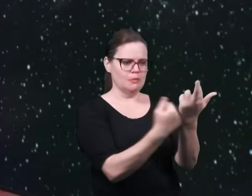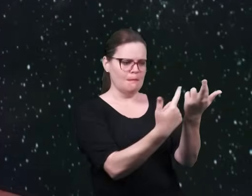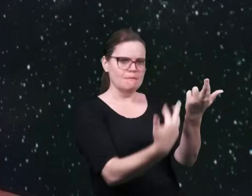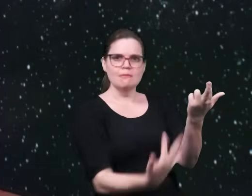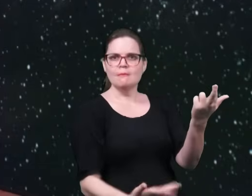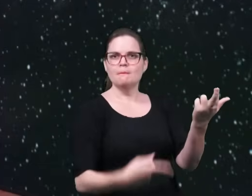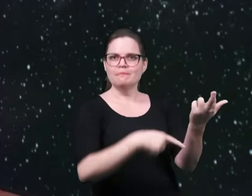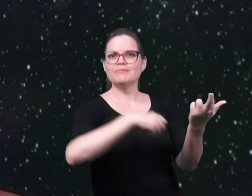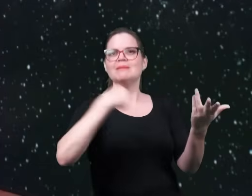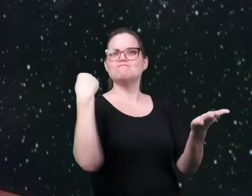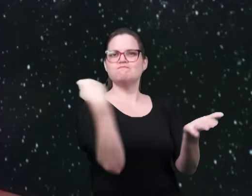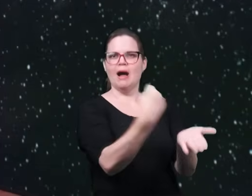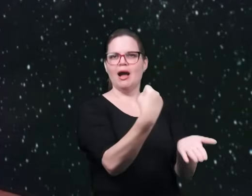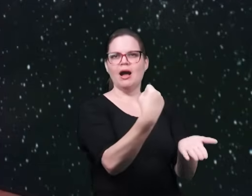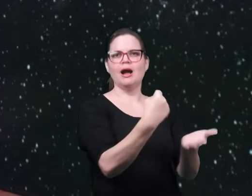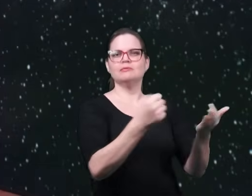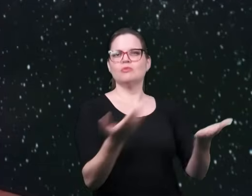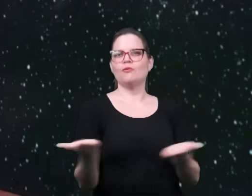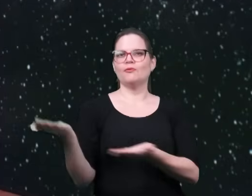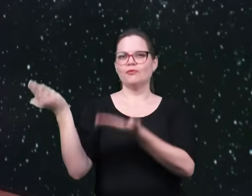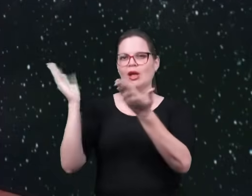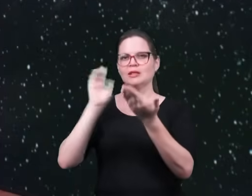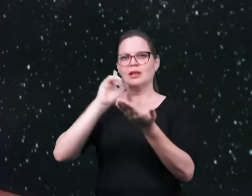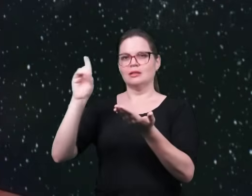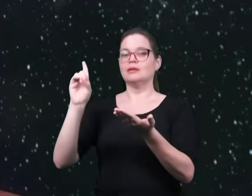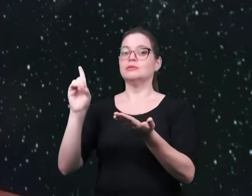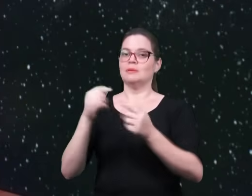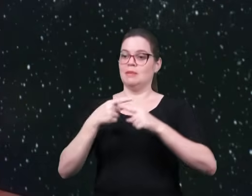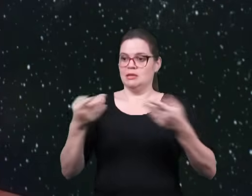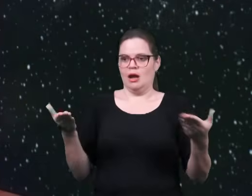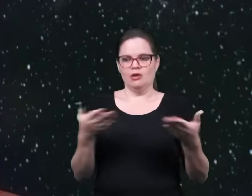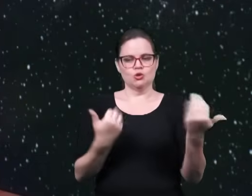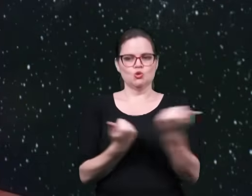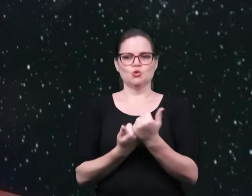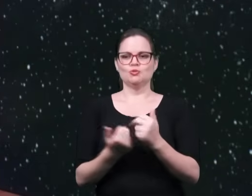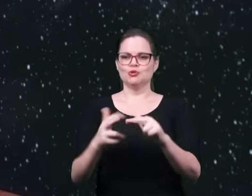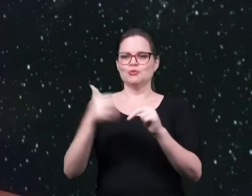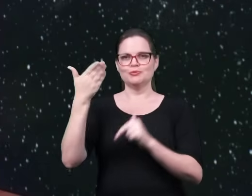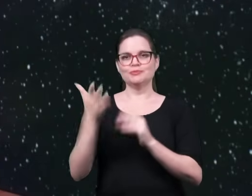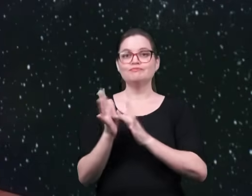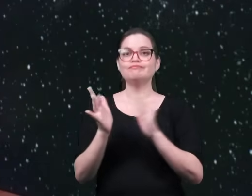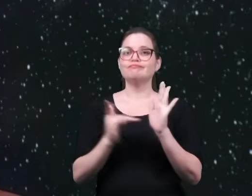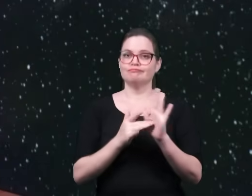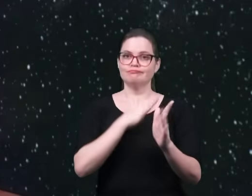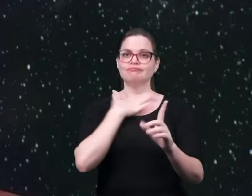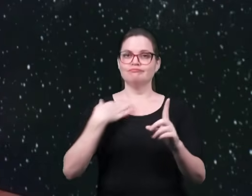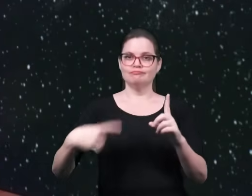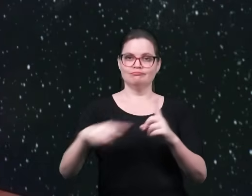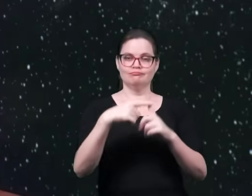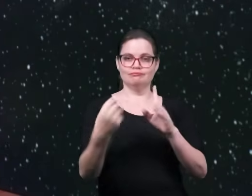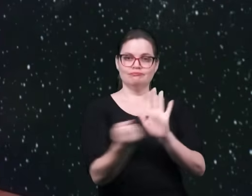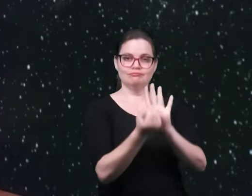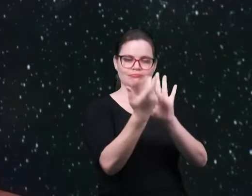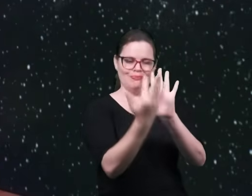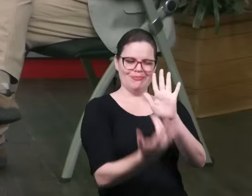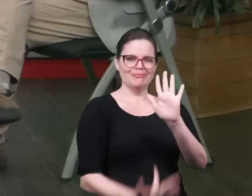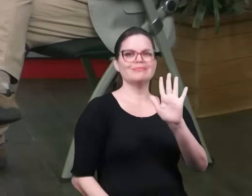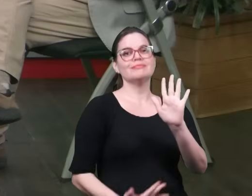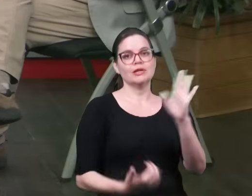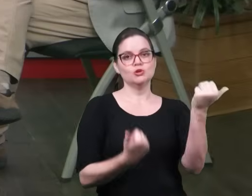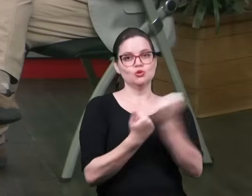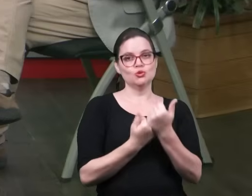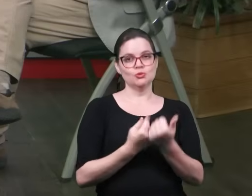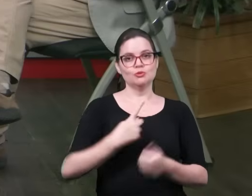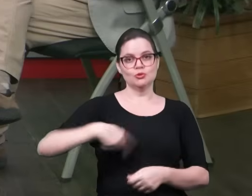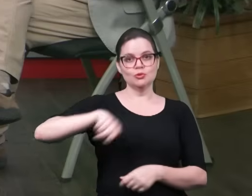animais, agora não, era o Cordeiro de Deus que derramaria como derramou o seu sangue. E quanto à